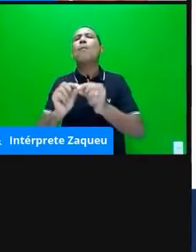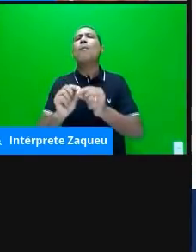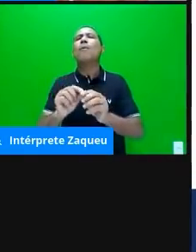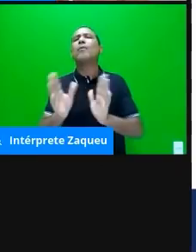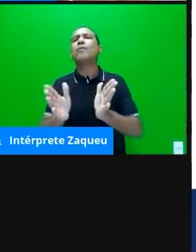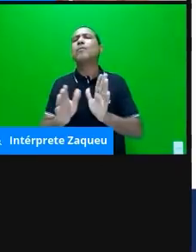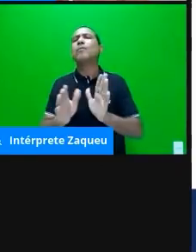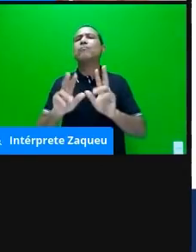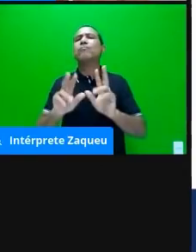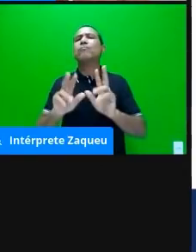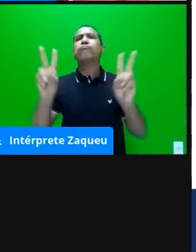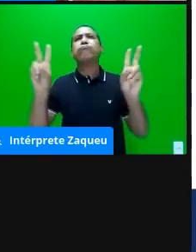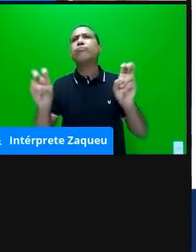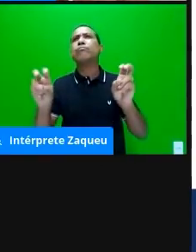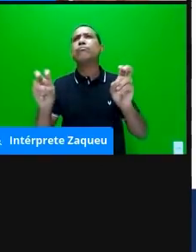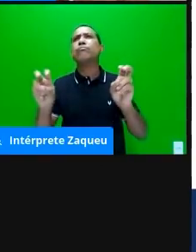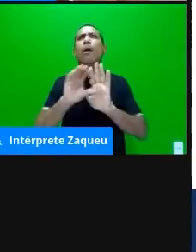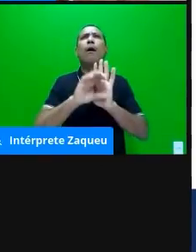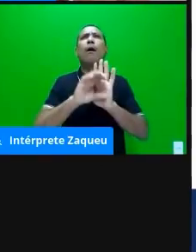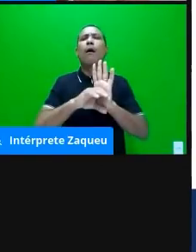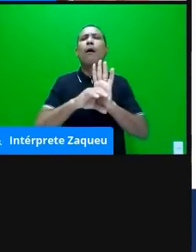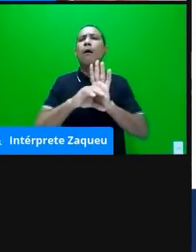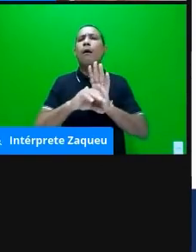sobre o conceito de alfabetização.